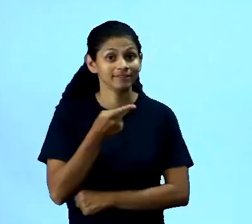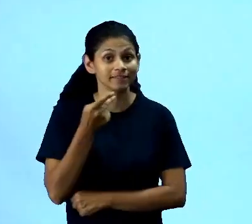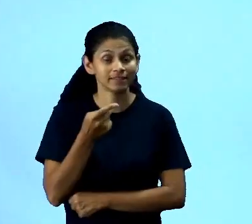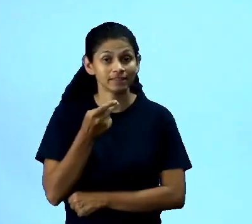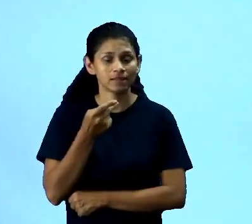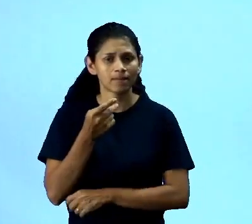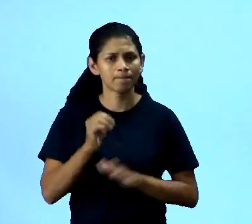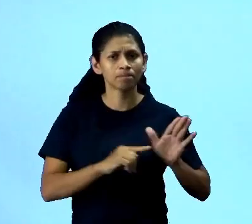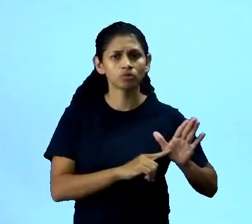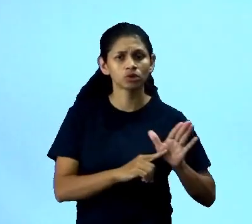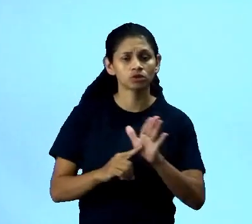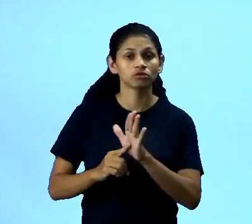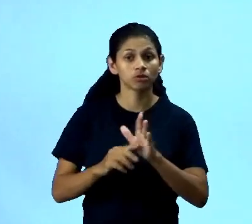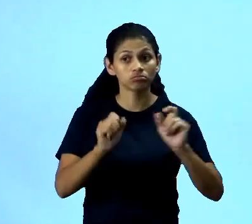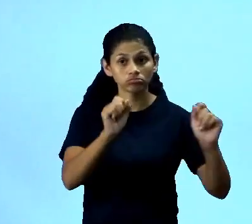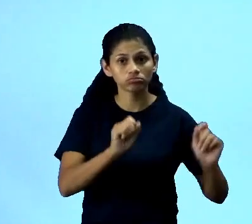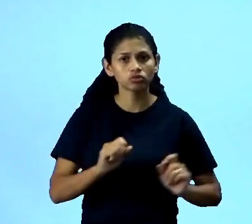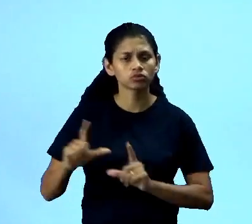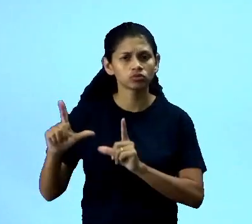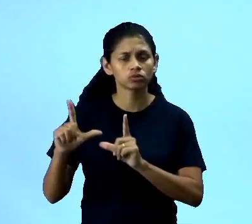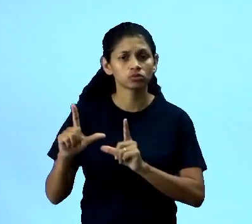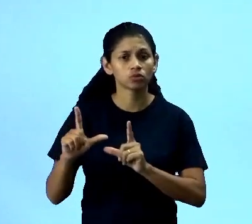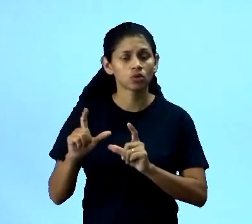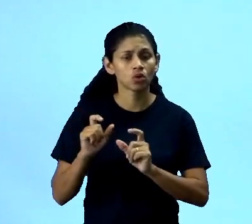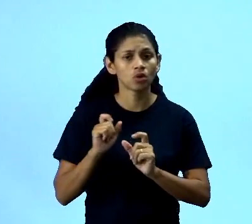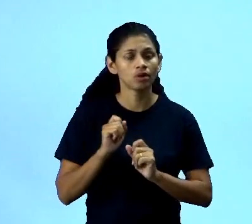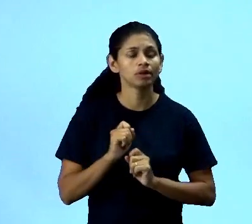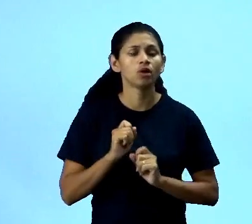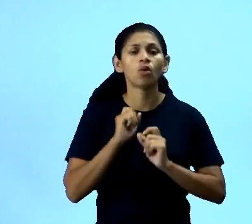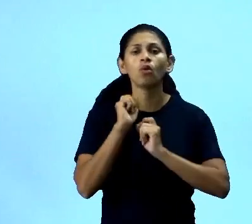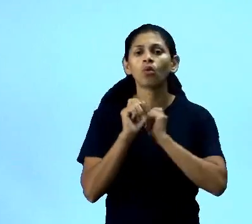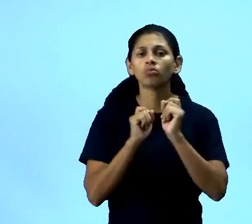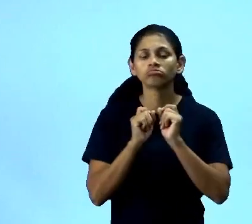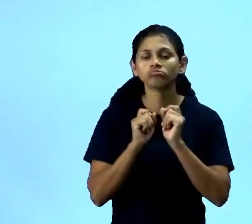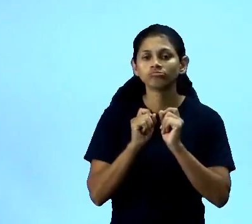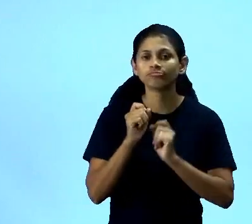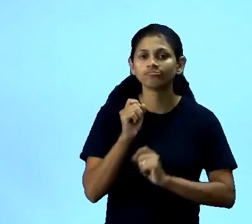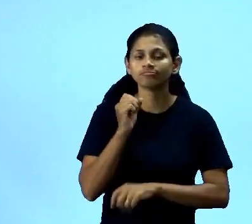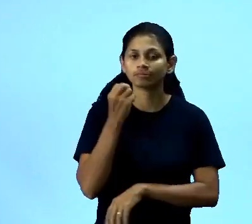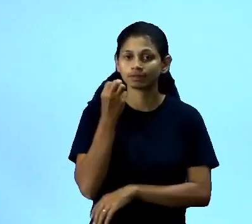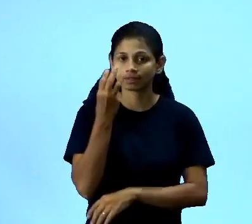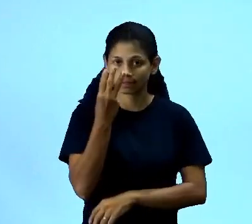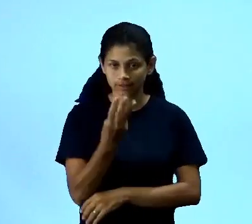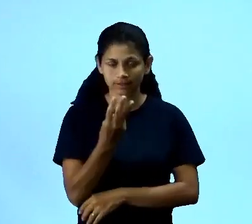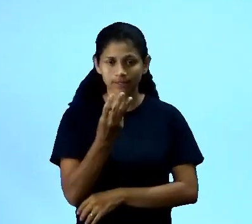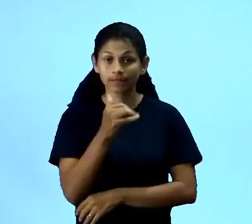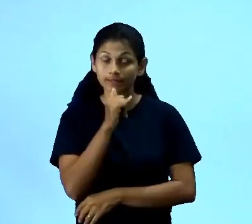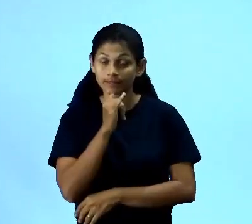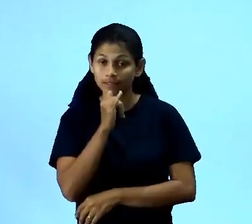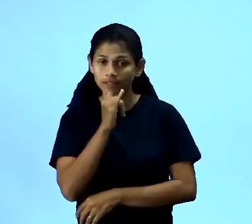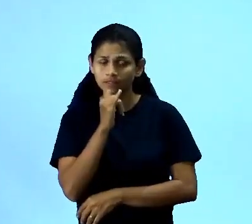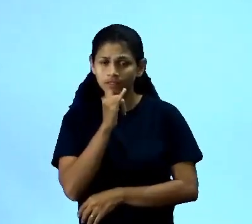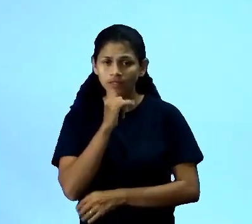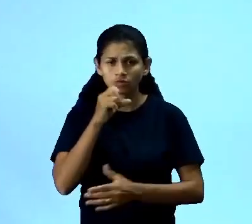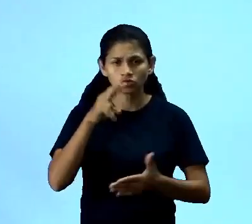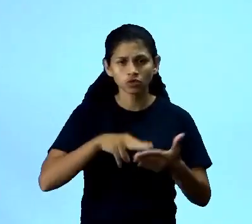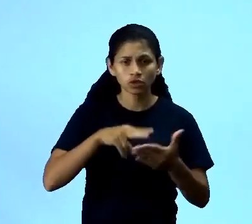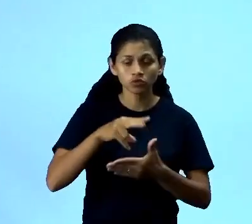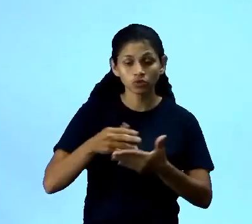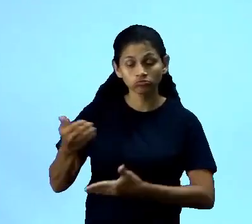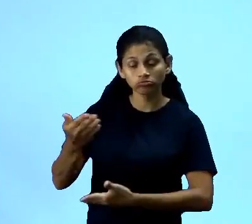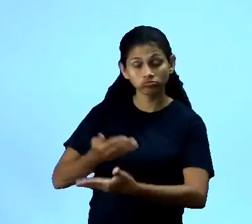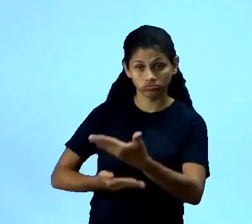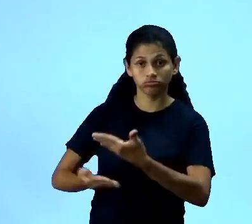né, mostrei para vocês um pouco sobre 3 exemplos de leitura compartilhada no dia a dia, que